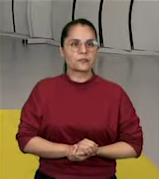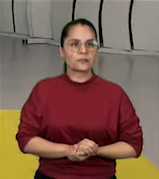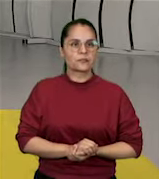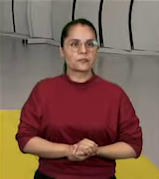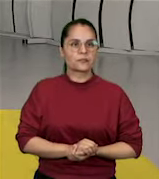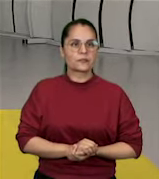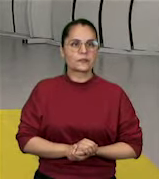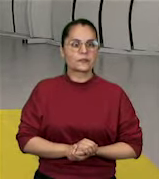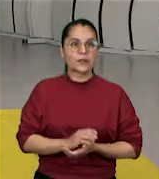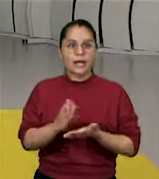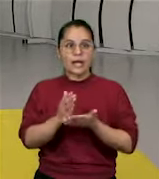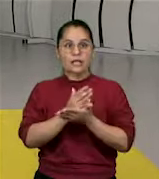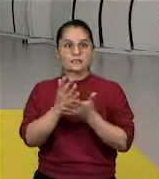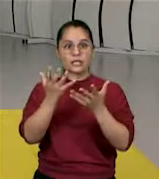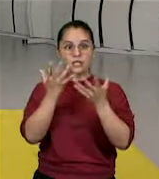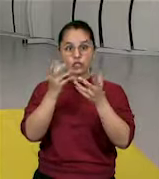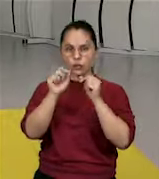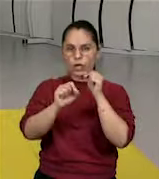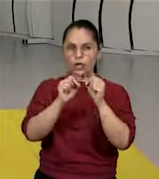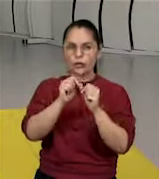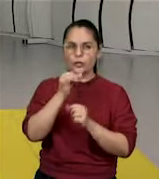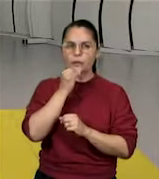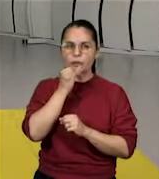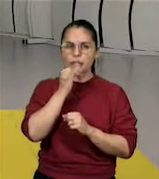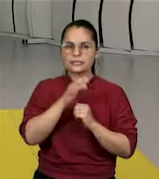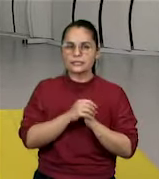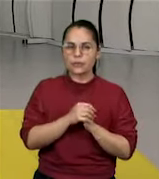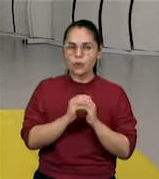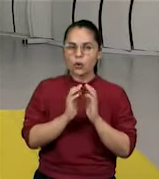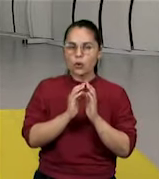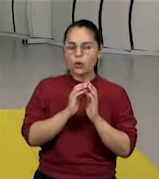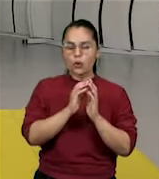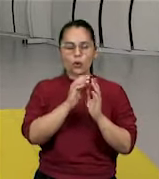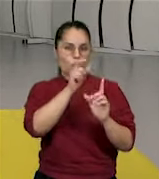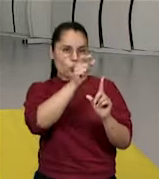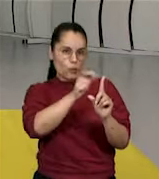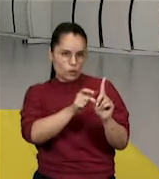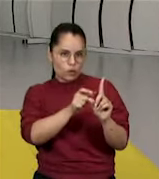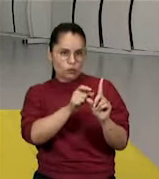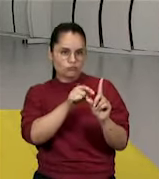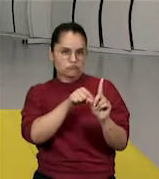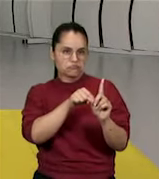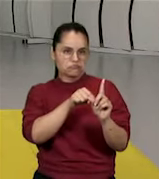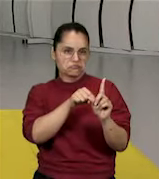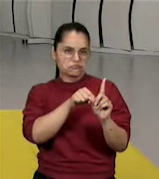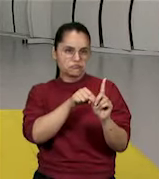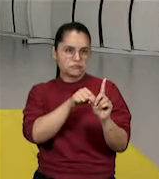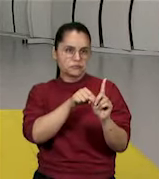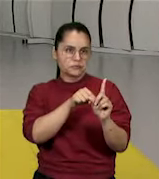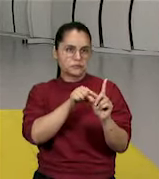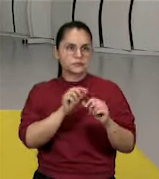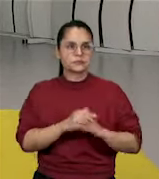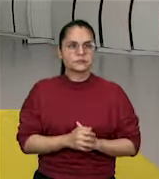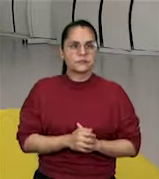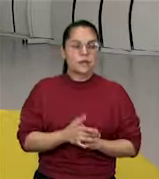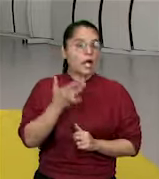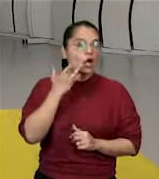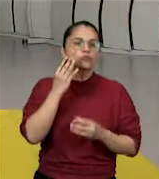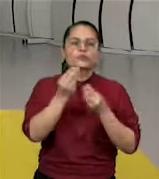Eu quero de repente construir uma imagem, eu vou construir aqui um personagem e eu não sei